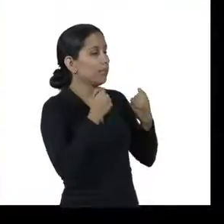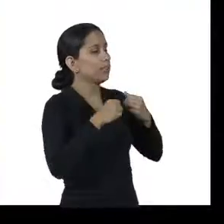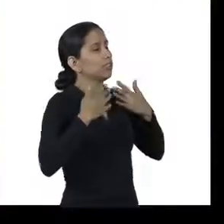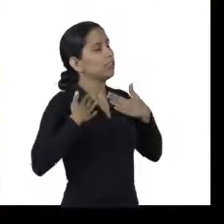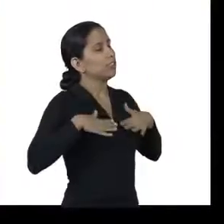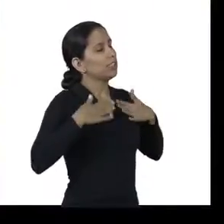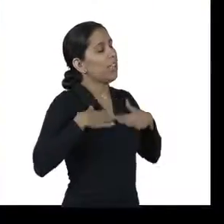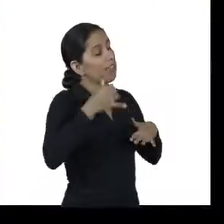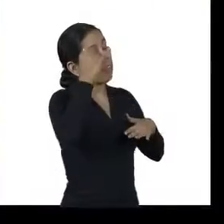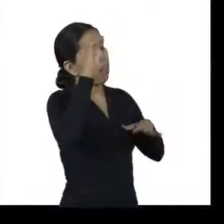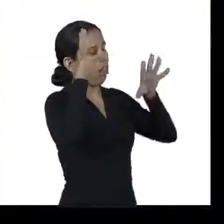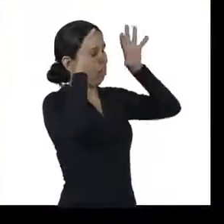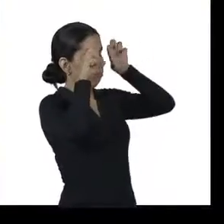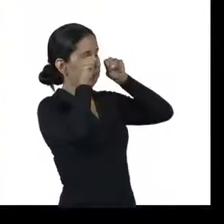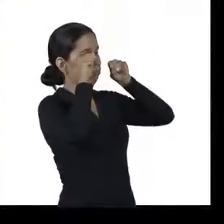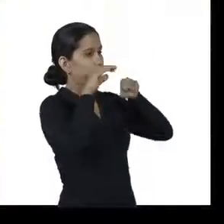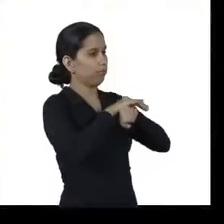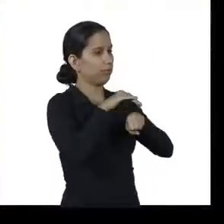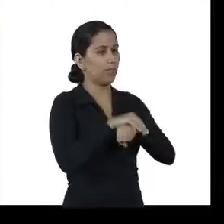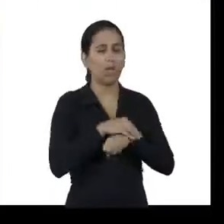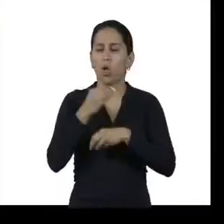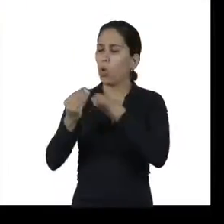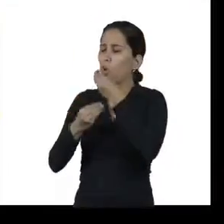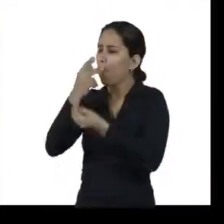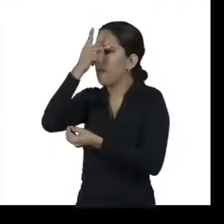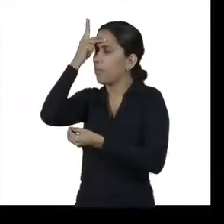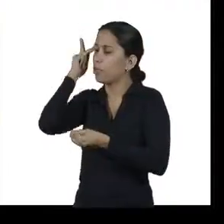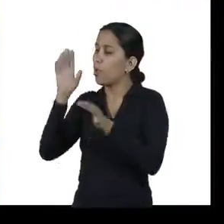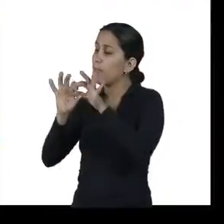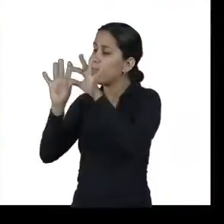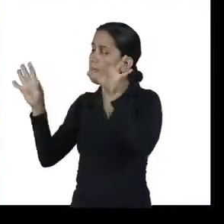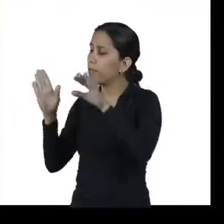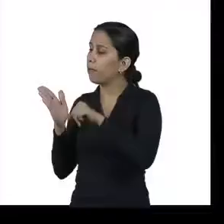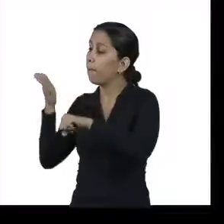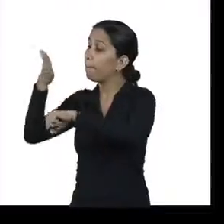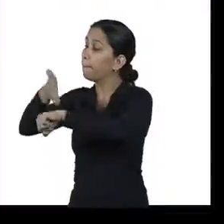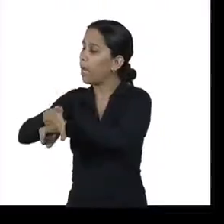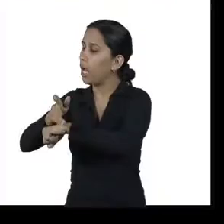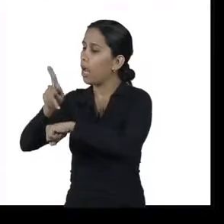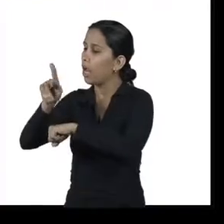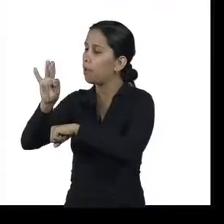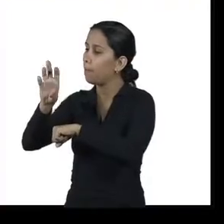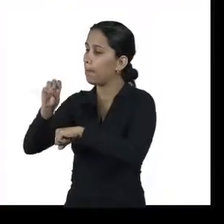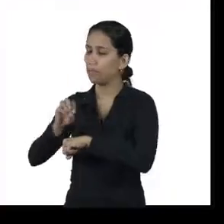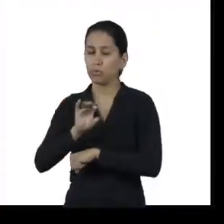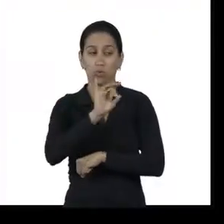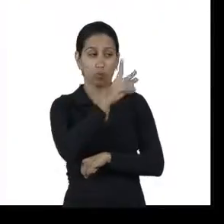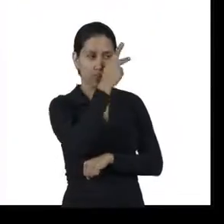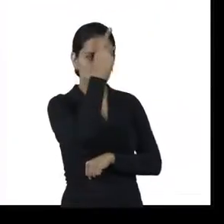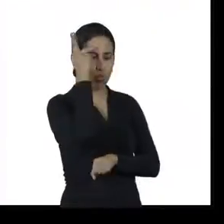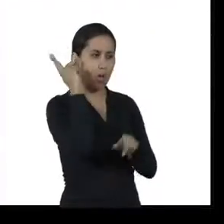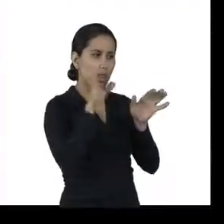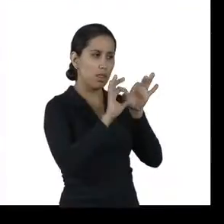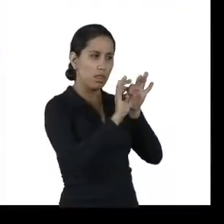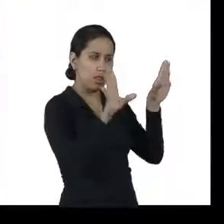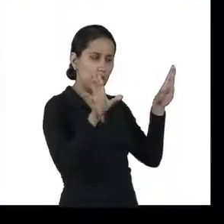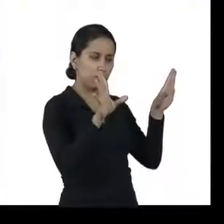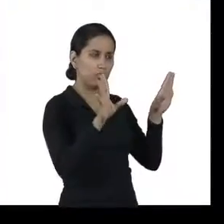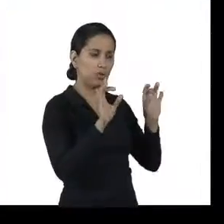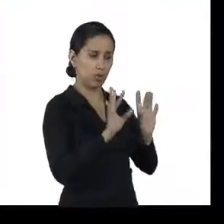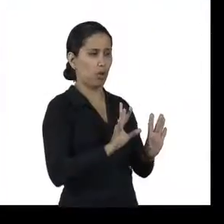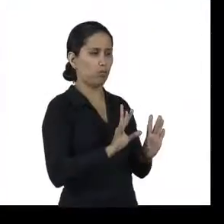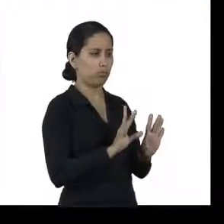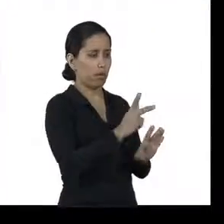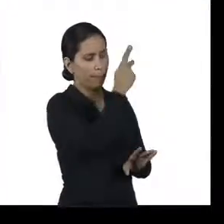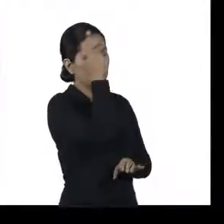Quem está autorizado a entrar no pátio de britagem? Só as pessoas habilitadas. Caso contrário, a pessoa tem que chamar no